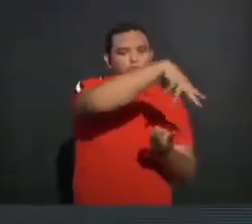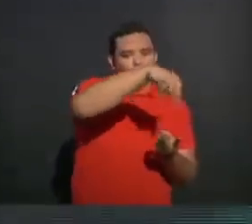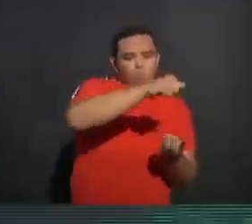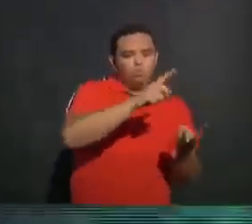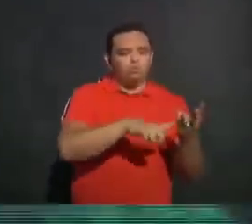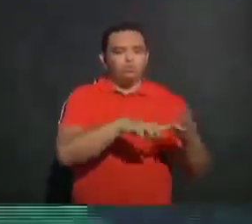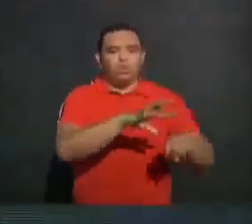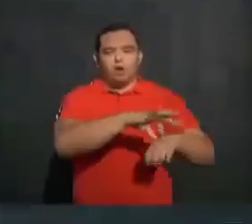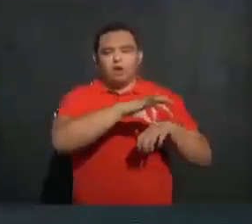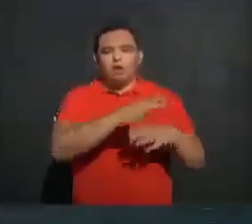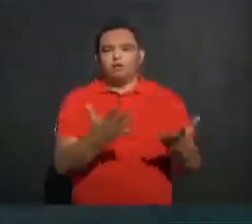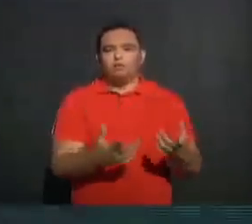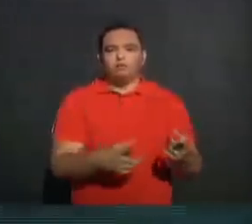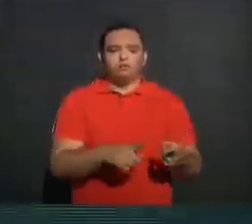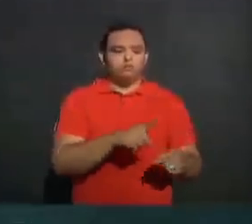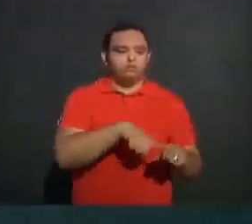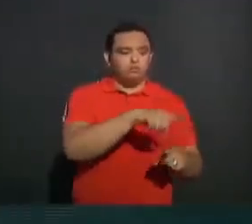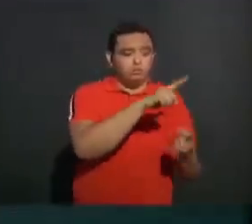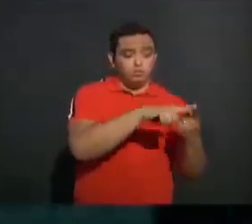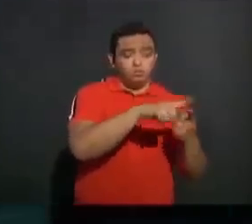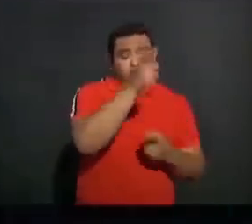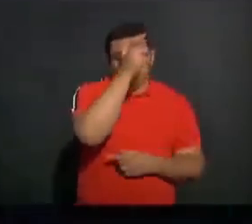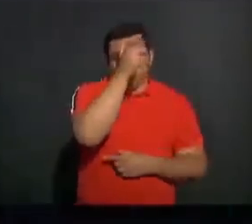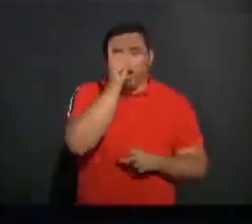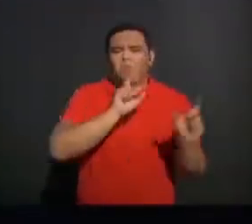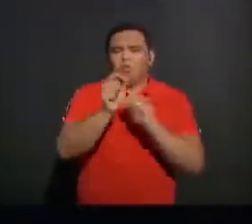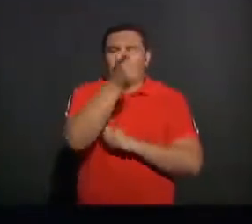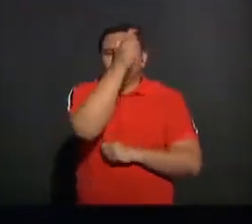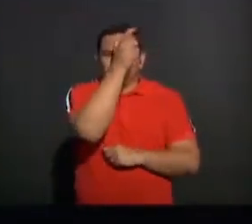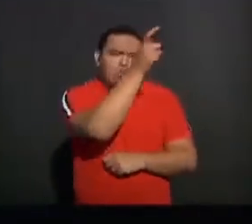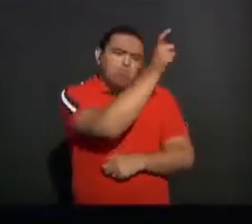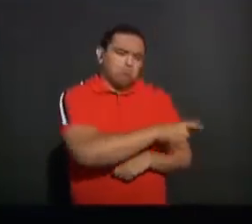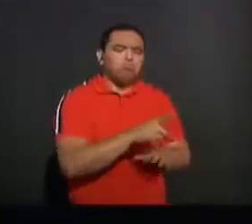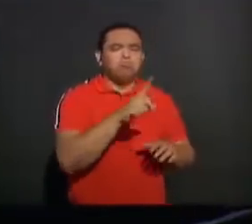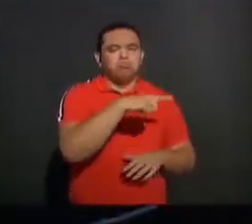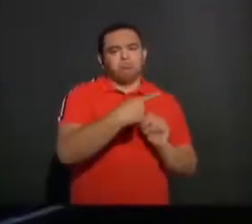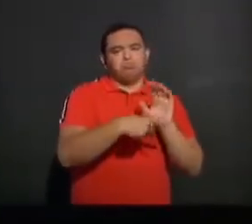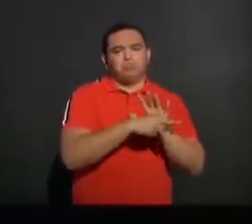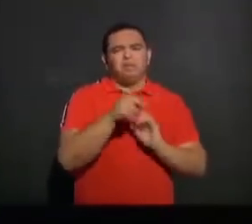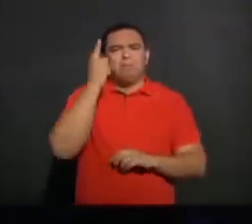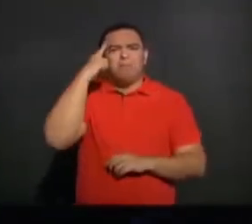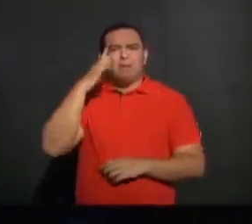Quem é o diabo? O diabo é o diabo. O diabo não é seu ex-namorado, o diabo não é...